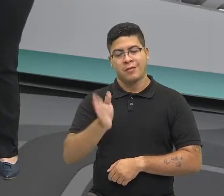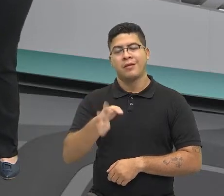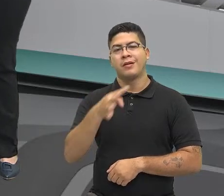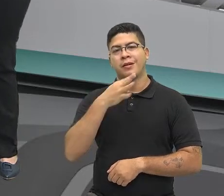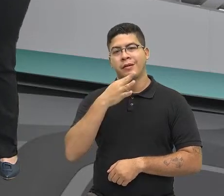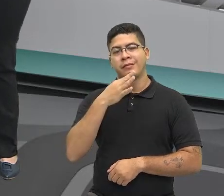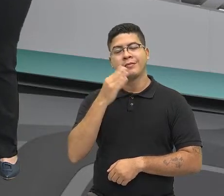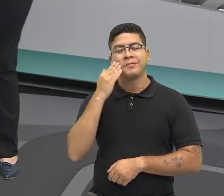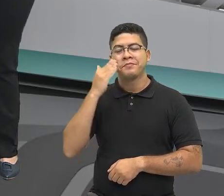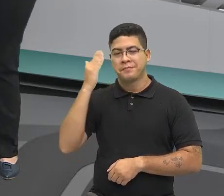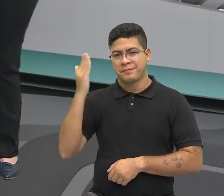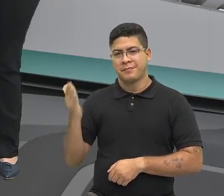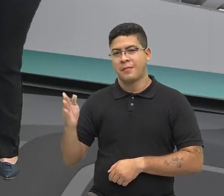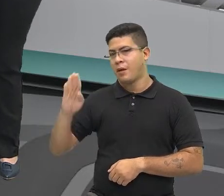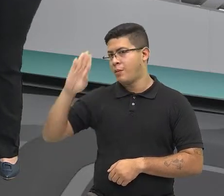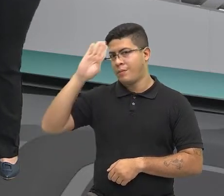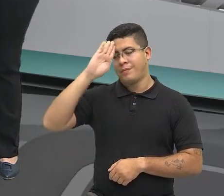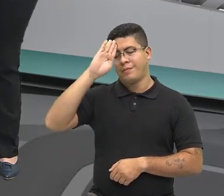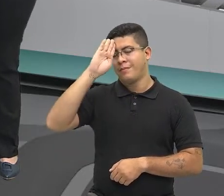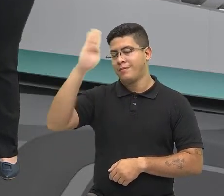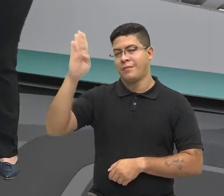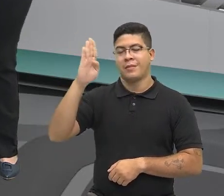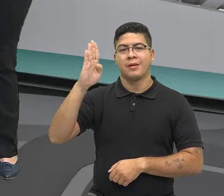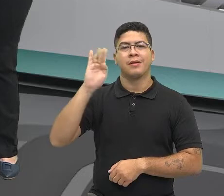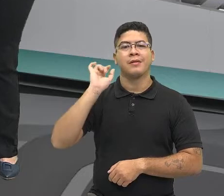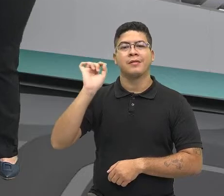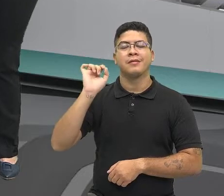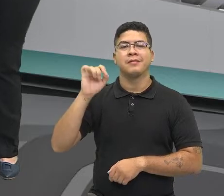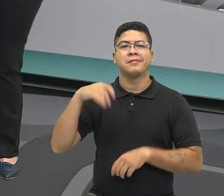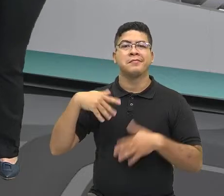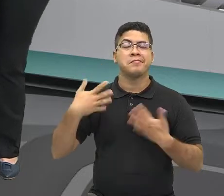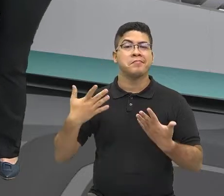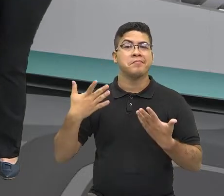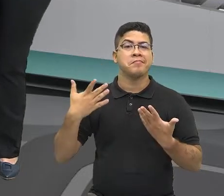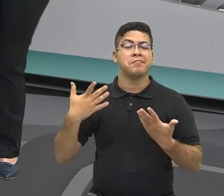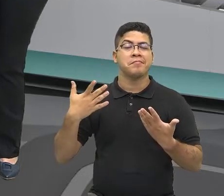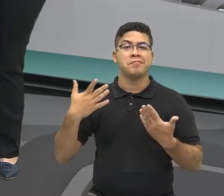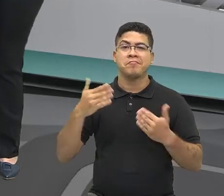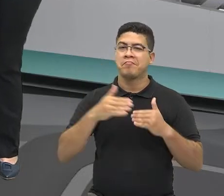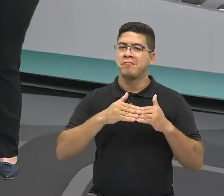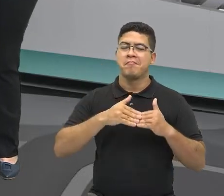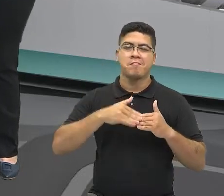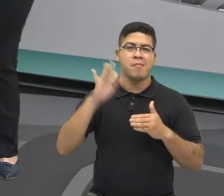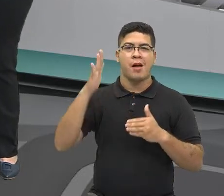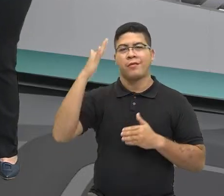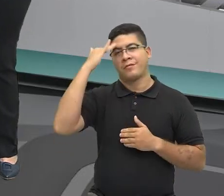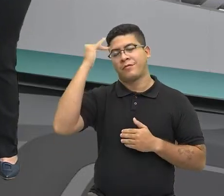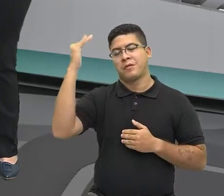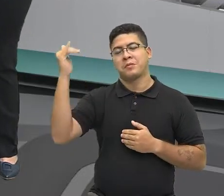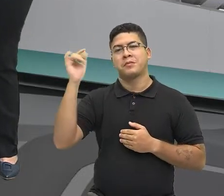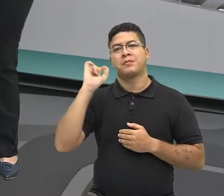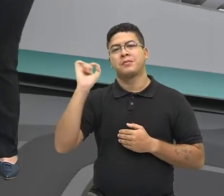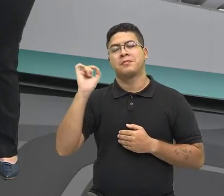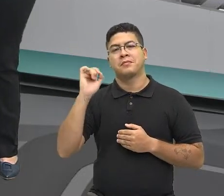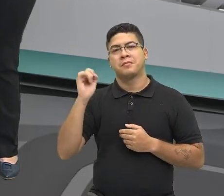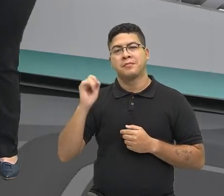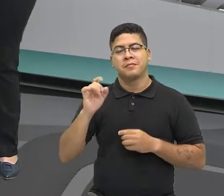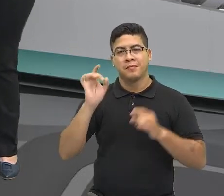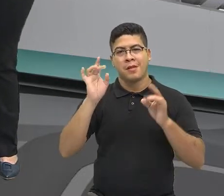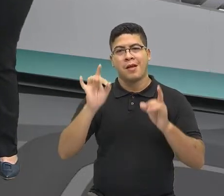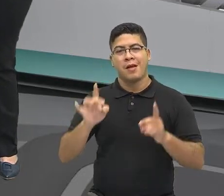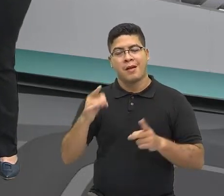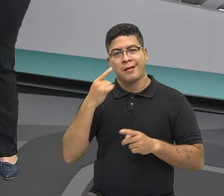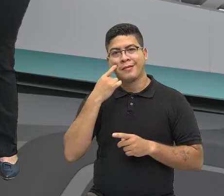foi o principal, né, um dos maiores que se destacaram, um dos que mais se destacou, né,